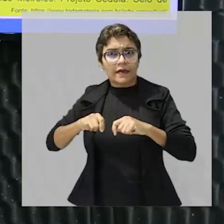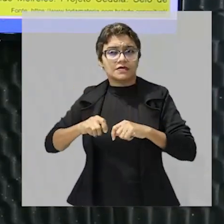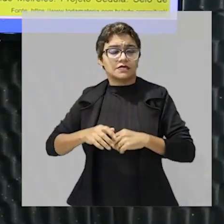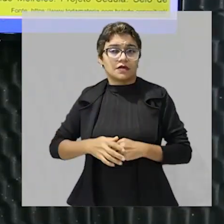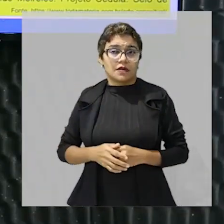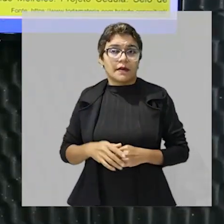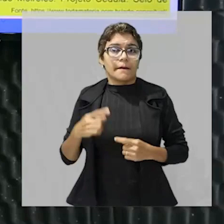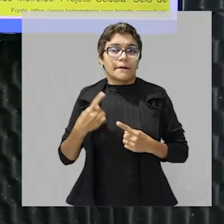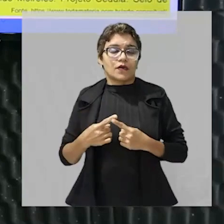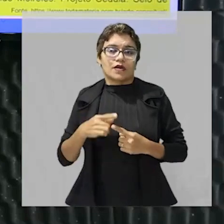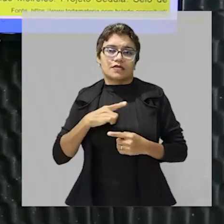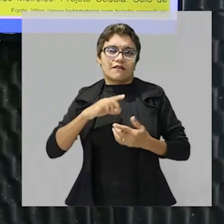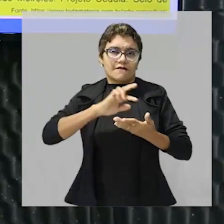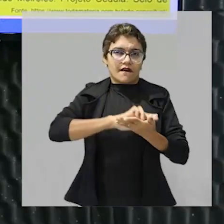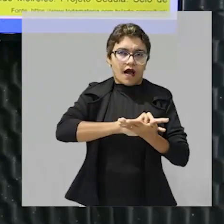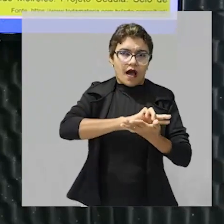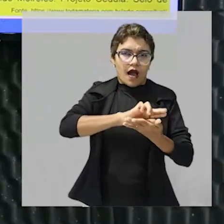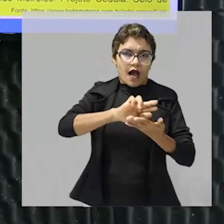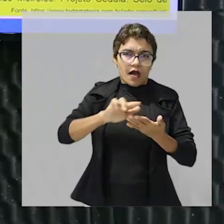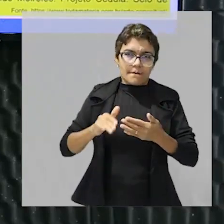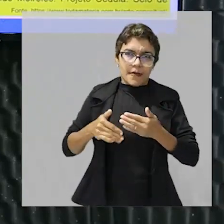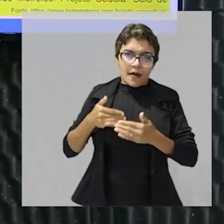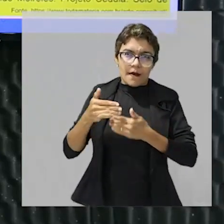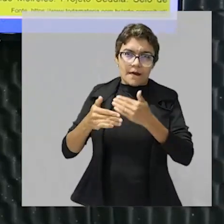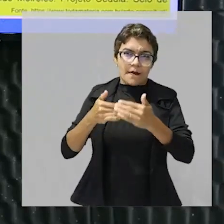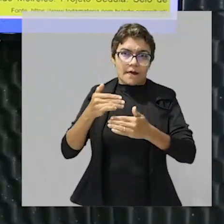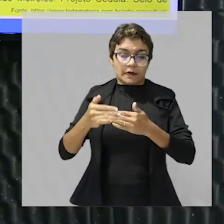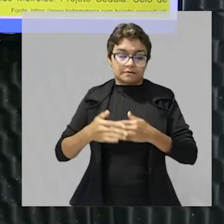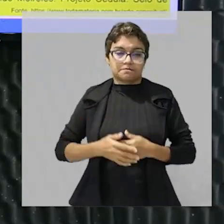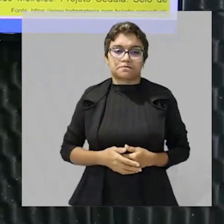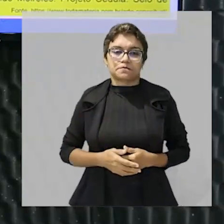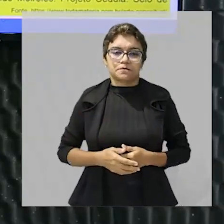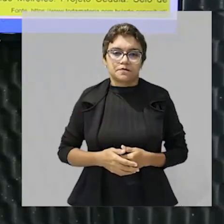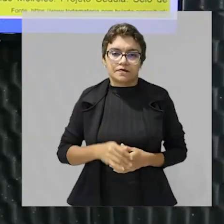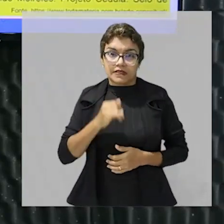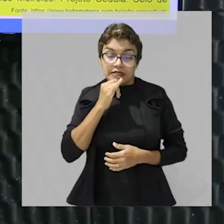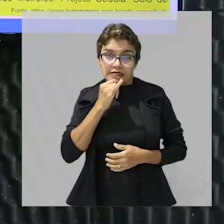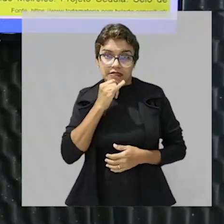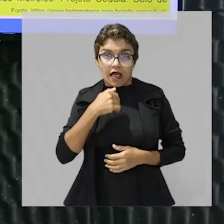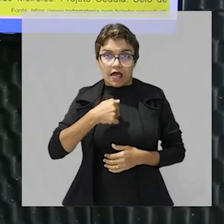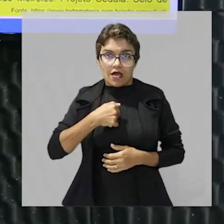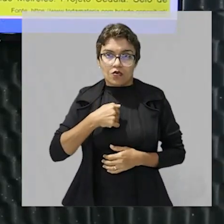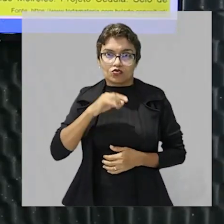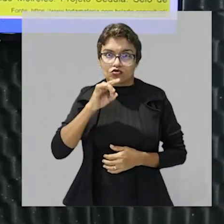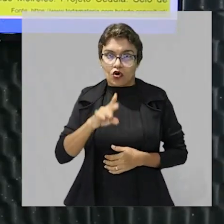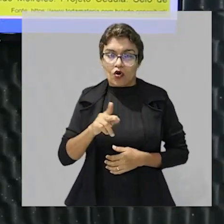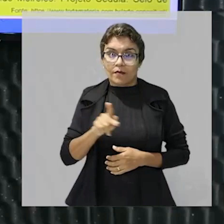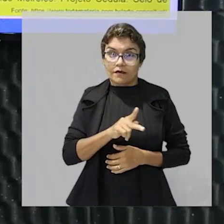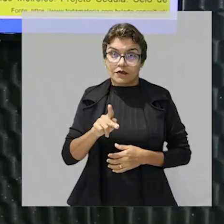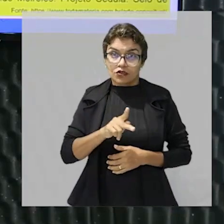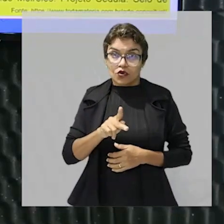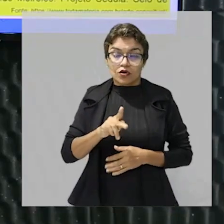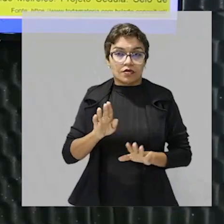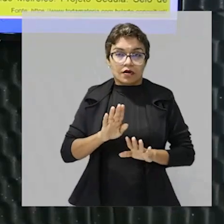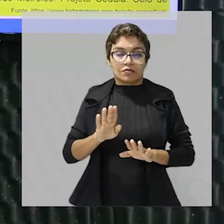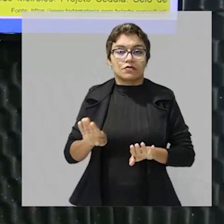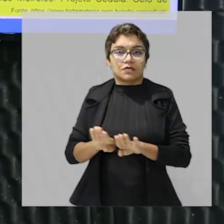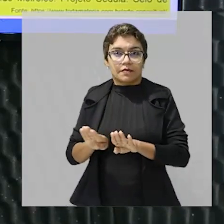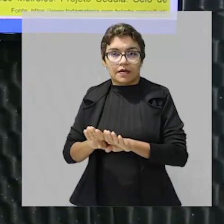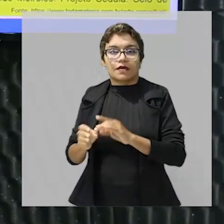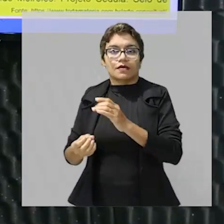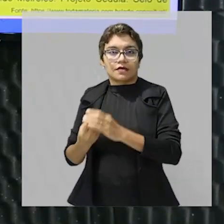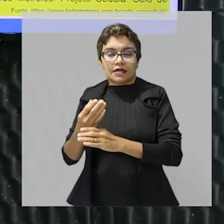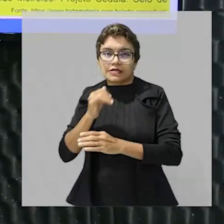quê? Porque ele passa por uma série de processos. Para quem não entendeu, eu não sou só professor de arte, eu também sou produtor cultural e sou